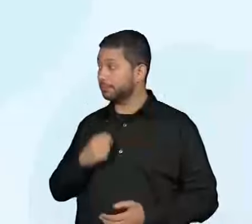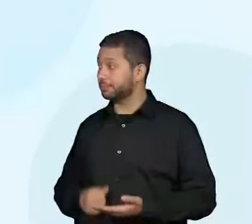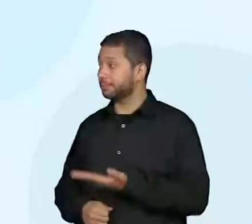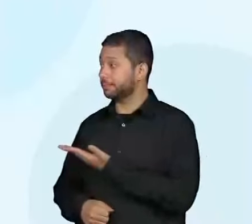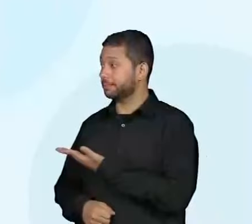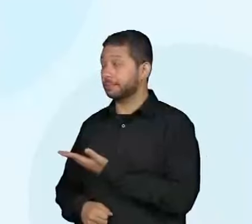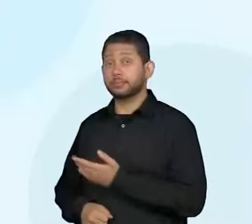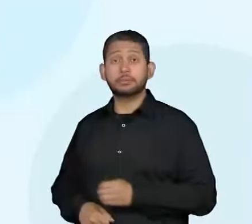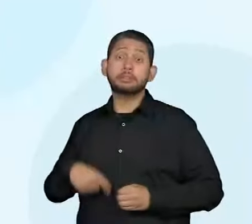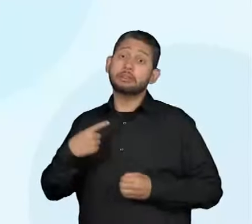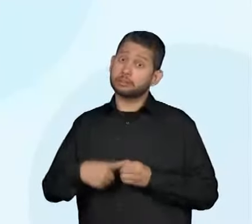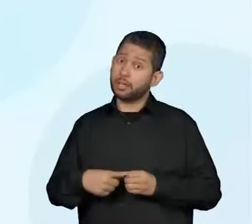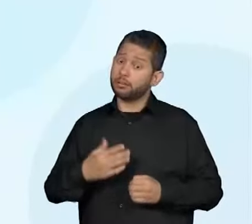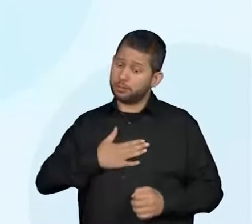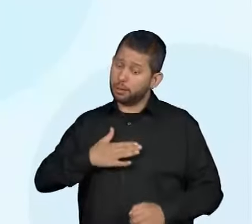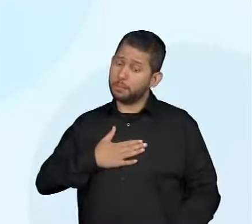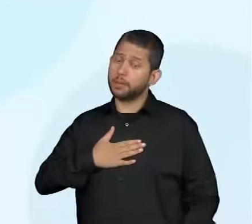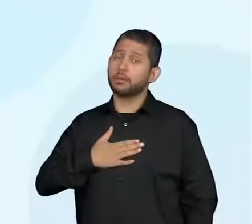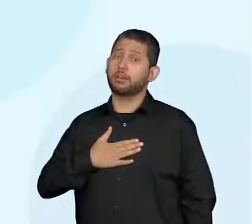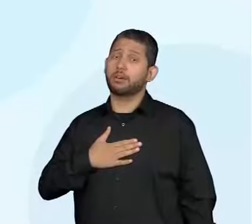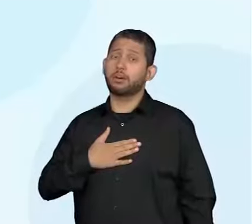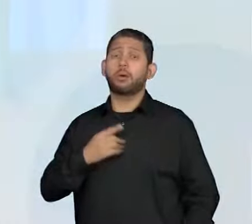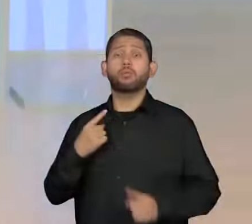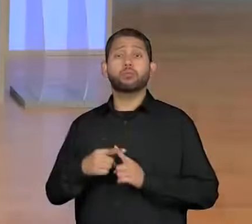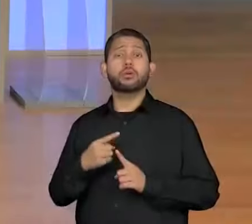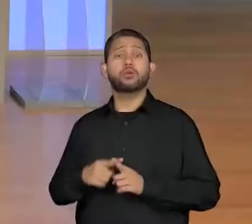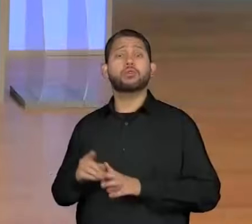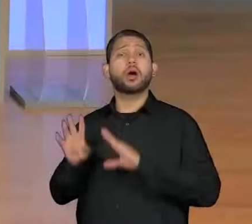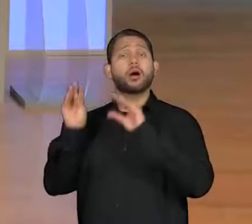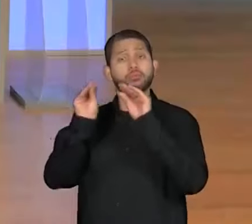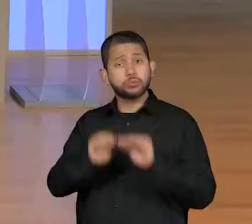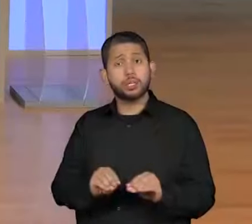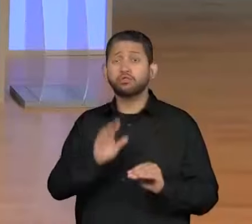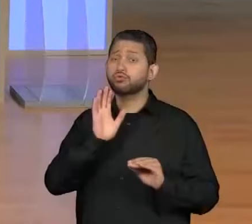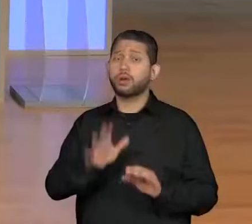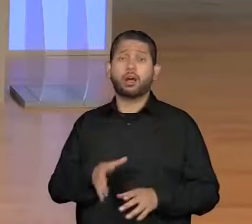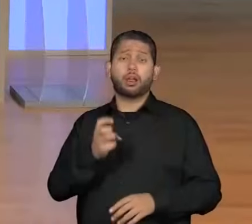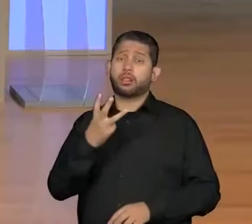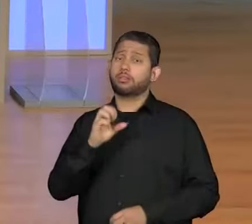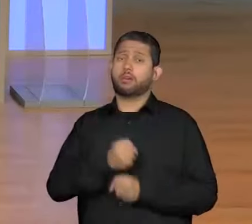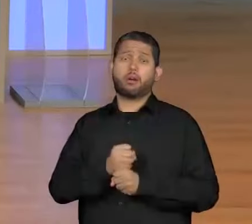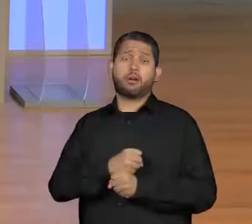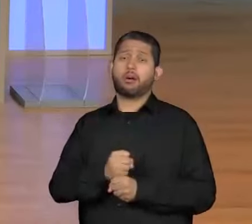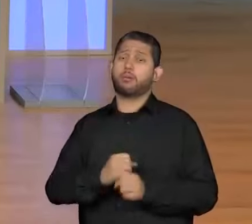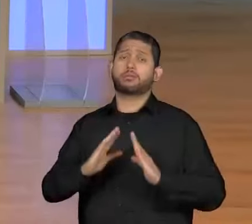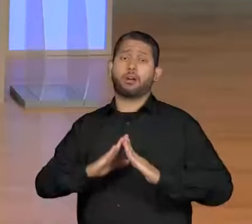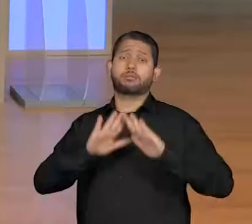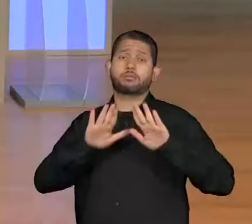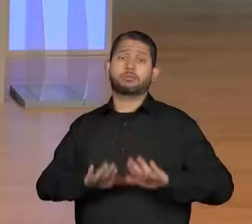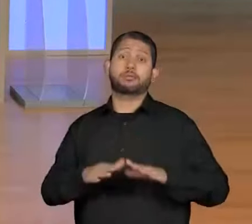que eu considero minha também, que eu já resido lá há mais de 30 anos, sabe? Sim.